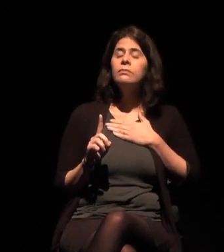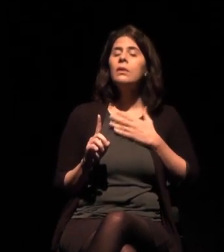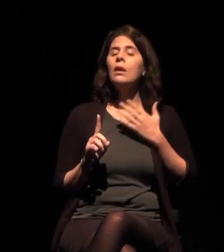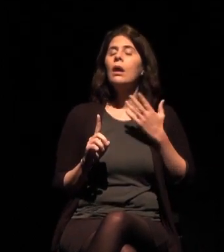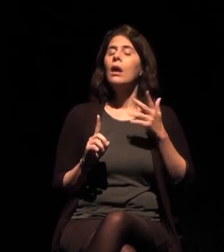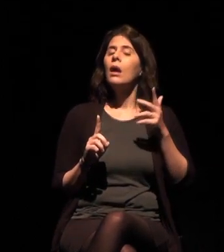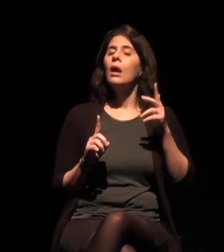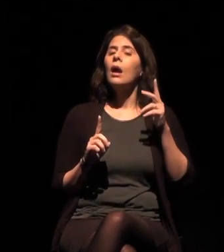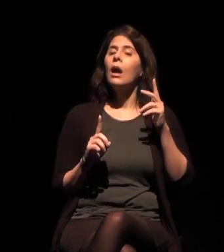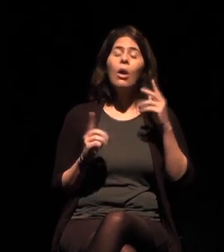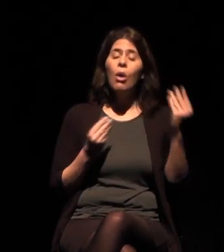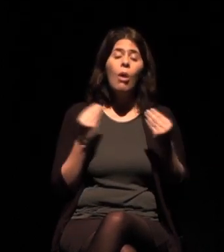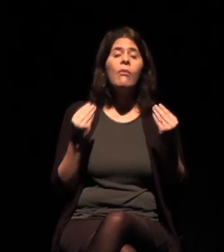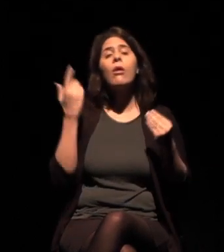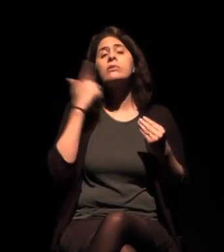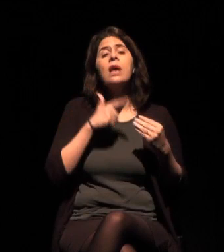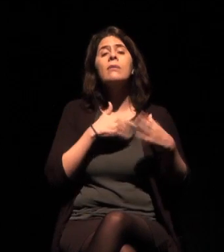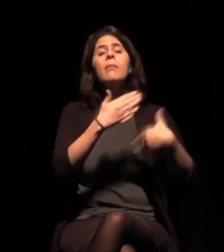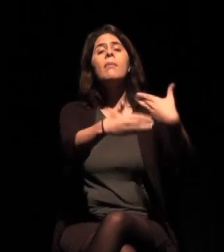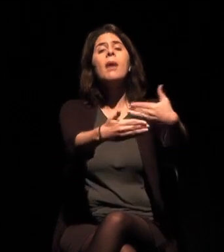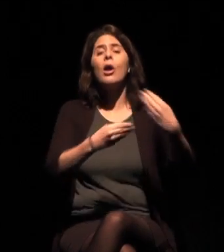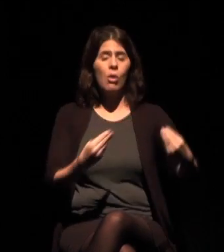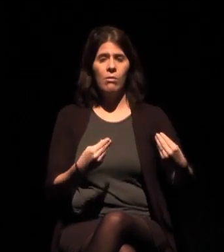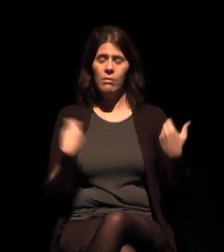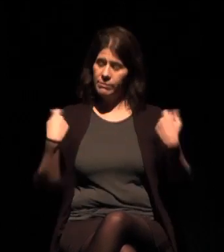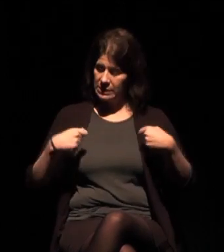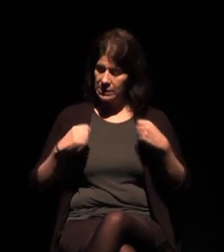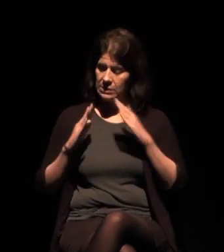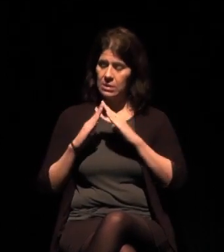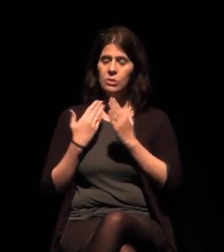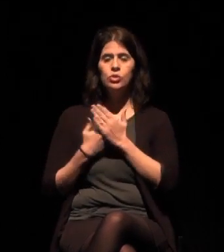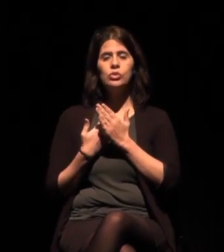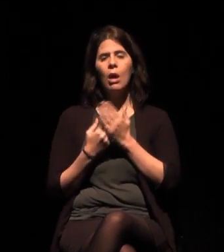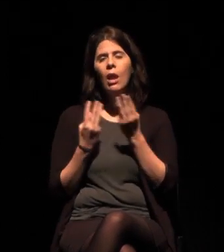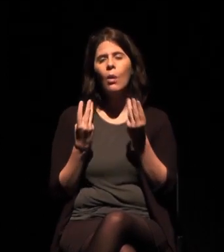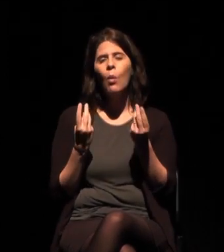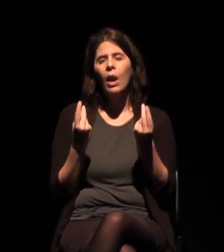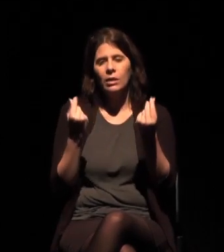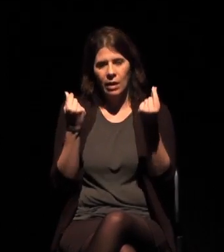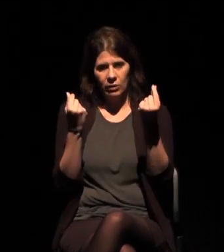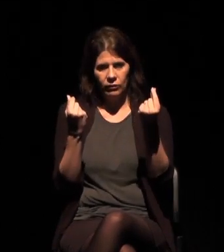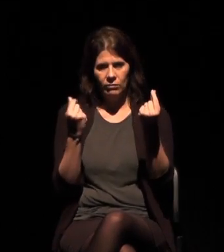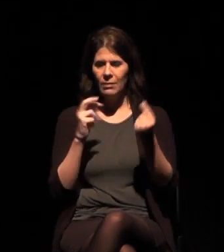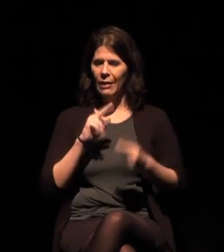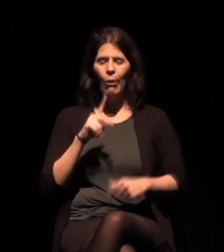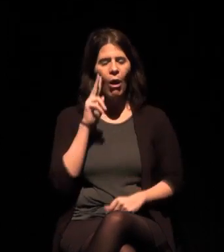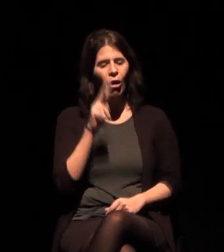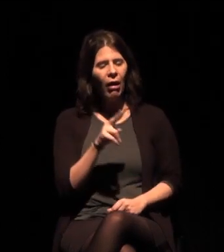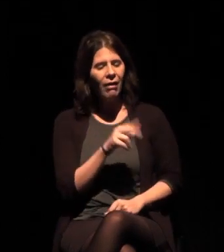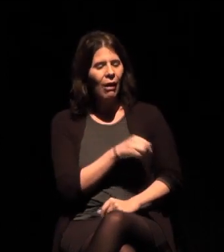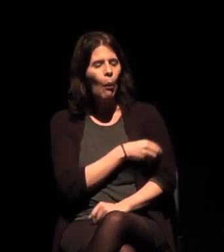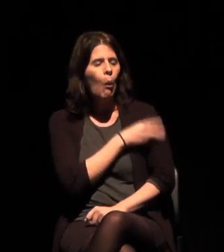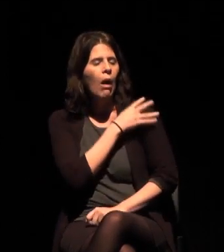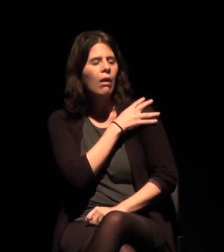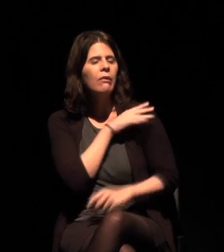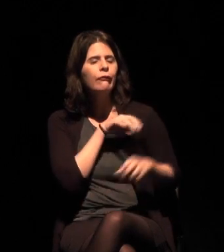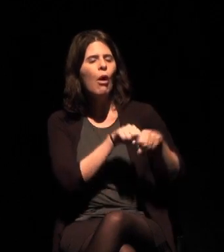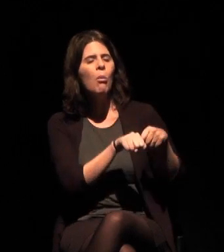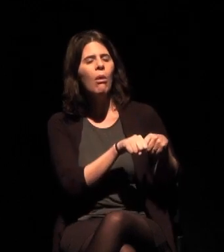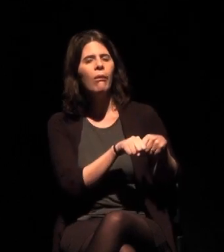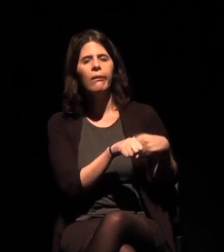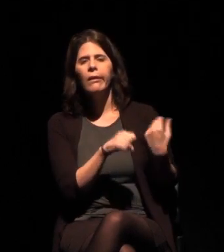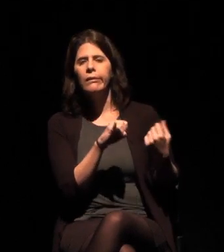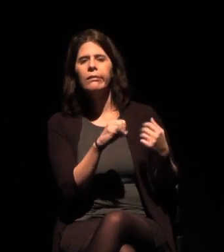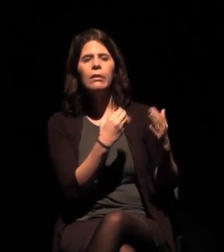não é é é apenas medir quantos anos de escolaridade é que as pessoas têm estiveram quatro anos dez